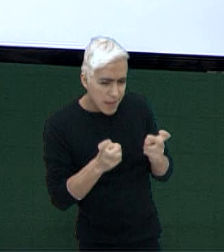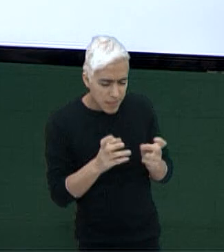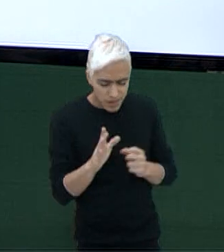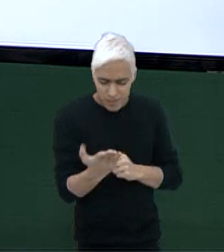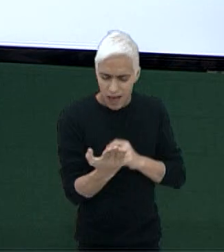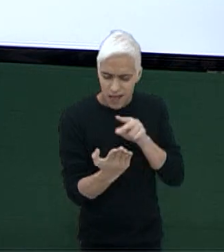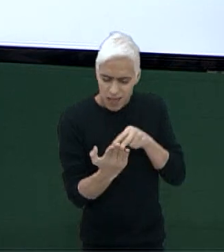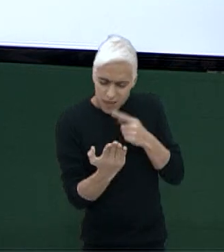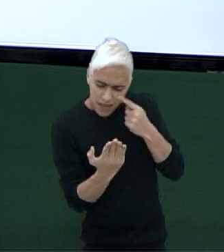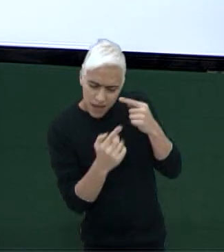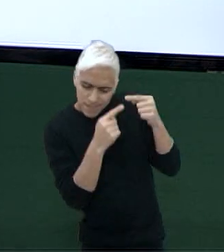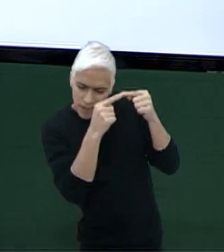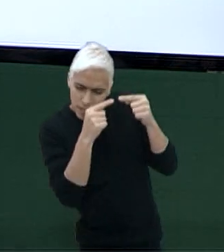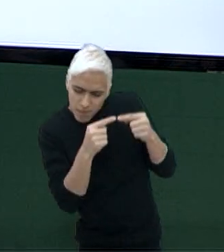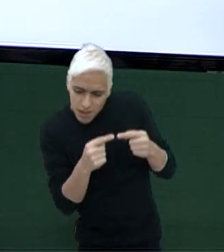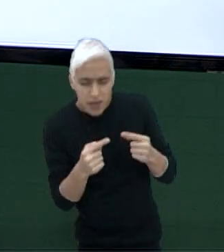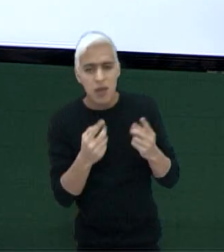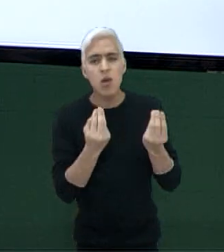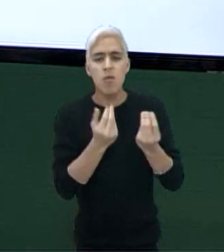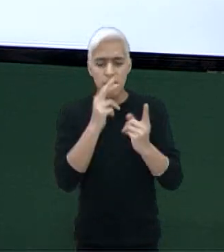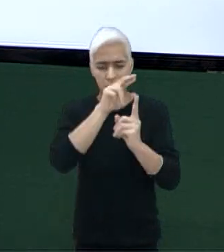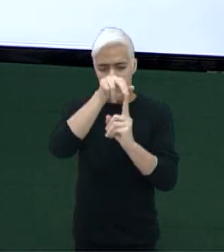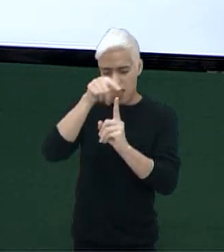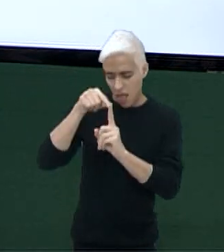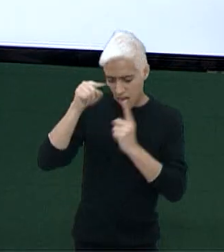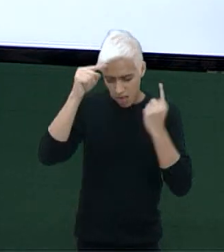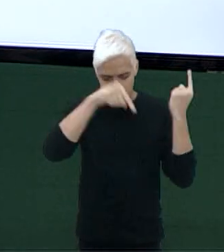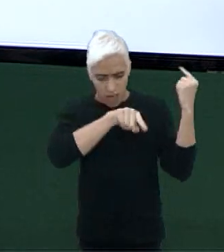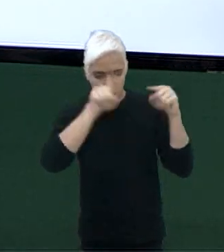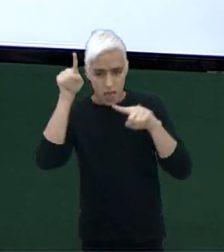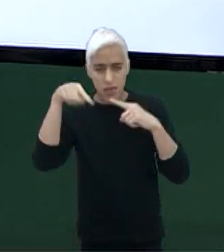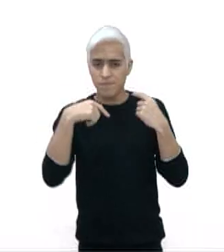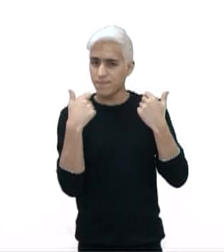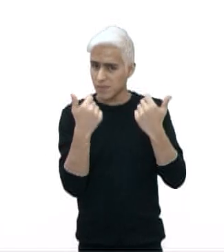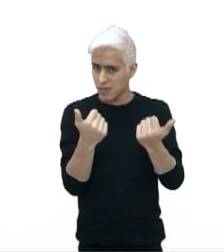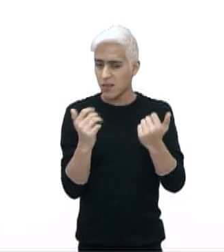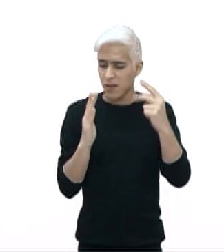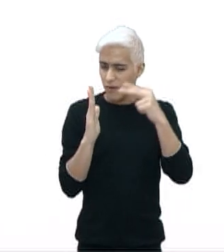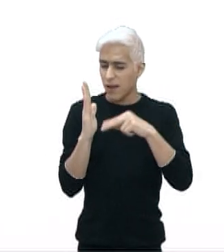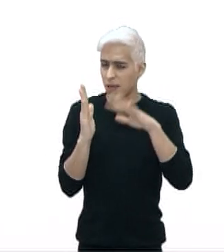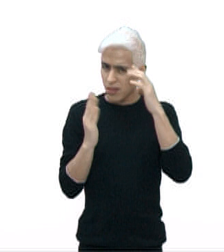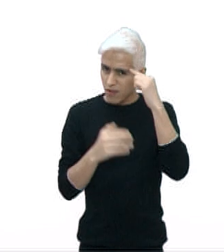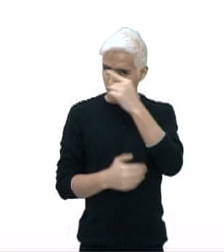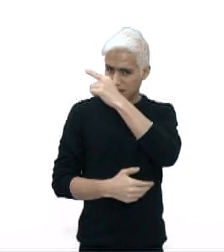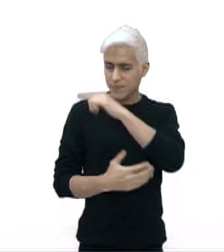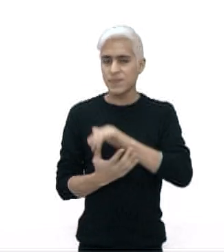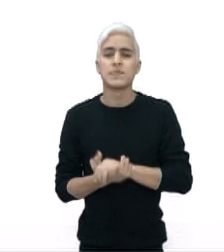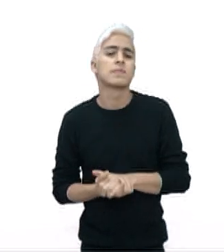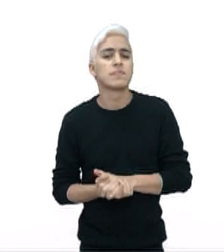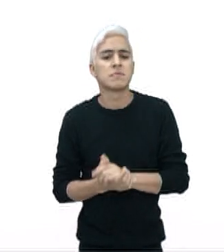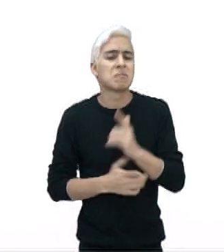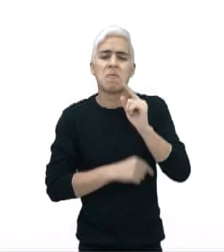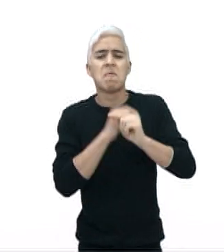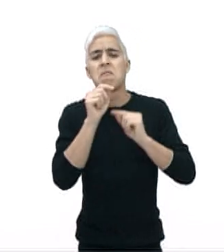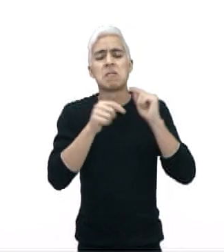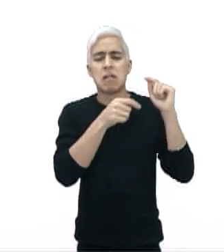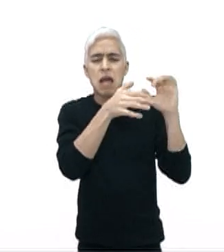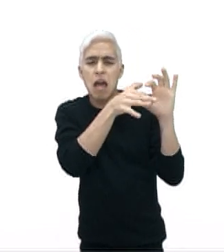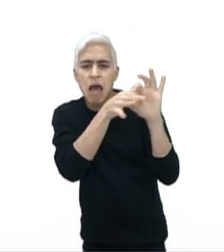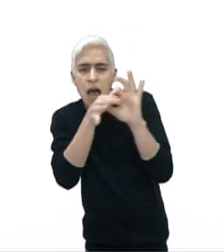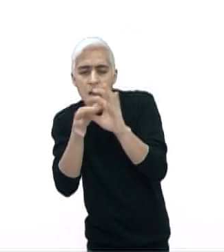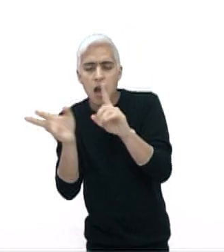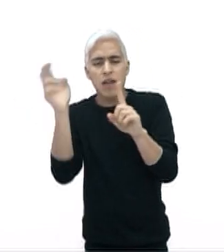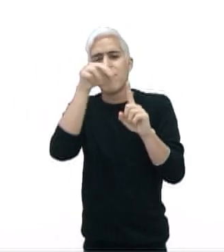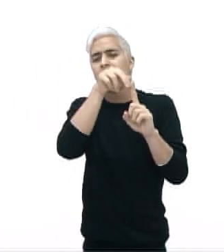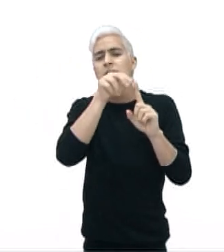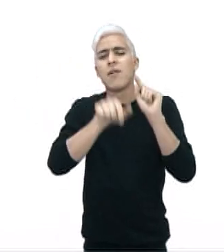coesão dentro do texto e essas referências, tá certo? Vamos dar uma lidinha ali na teoria. O que é coesão referencial que a gente